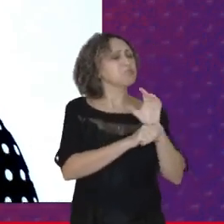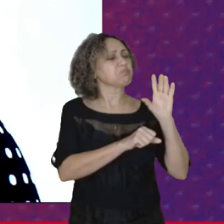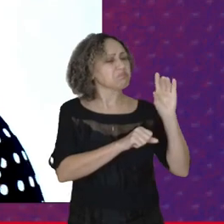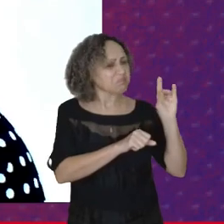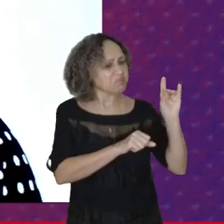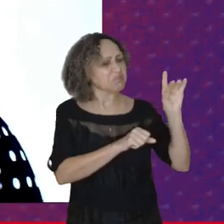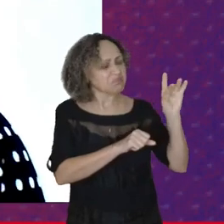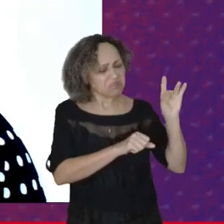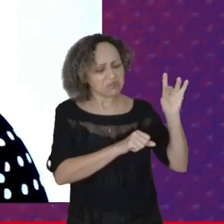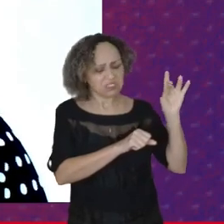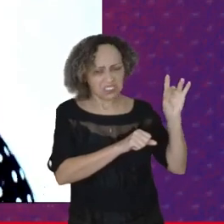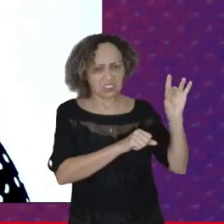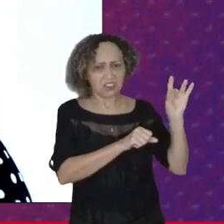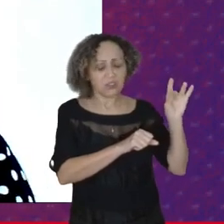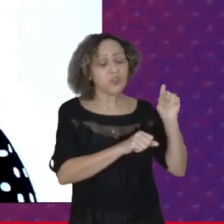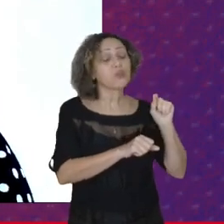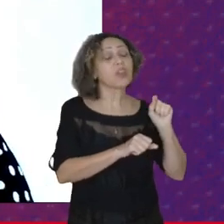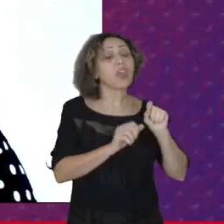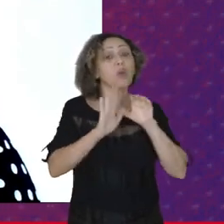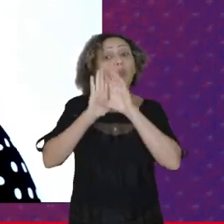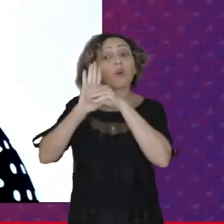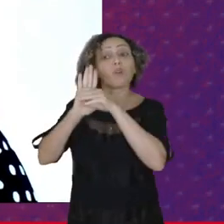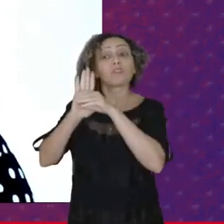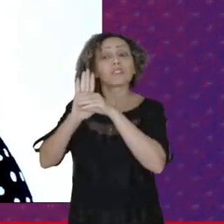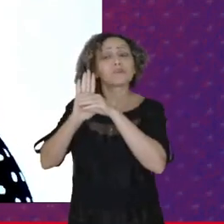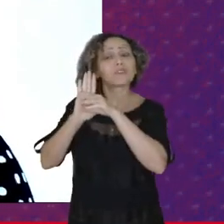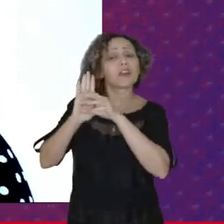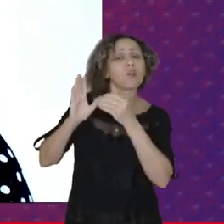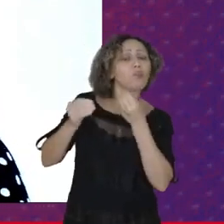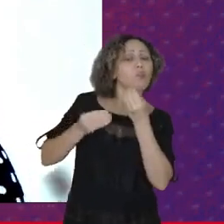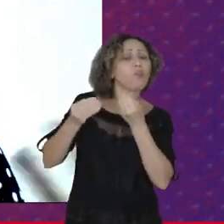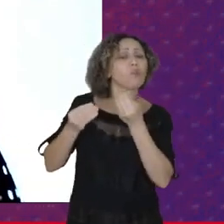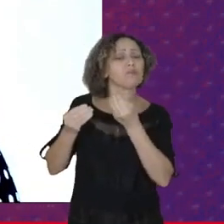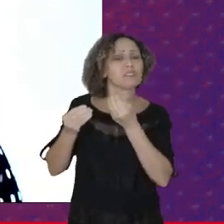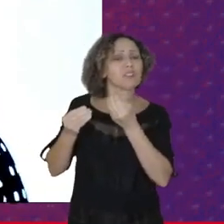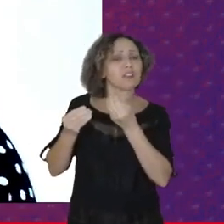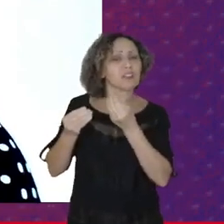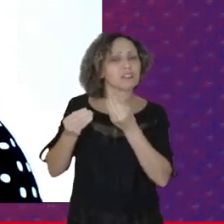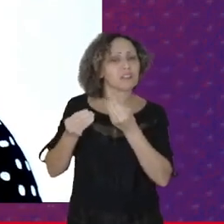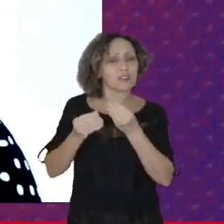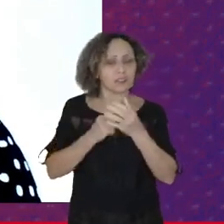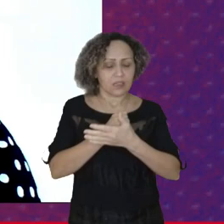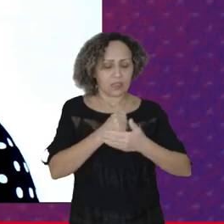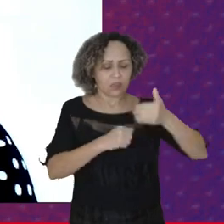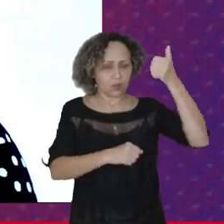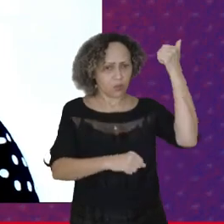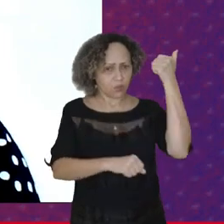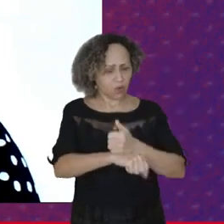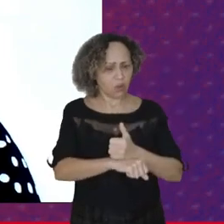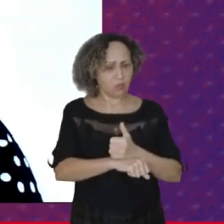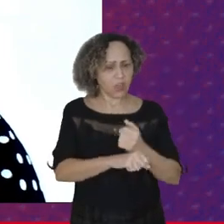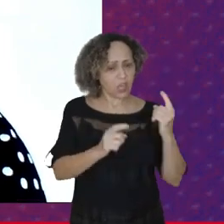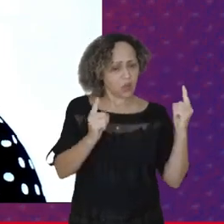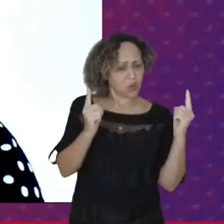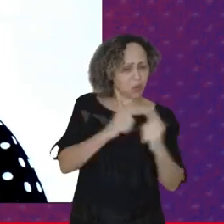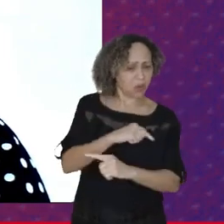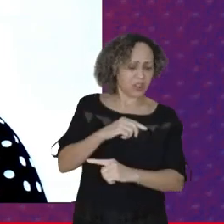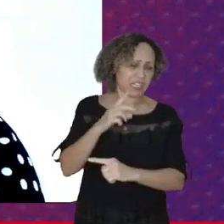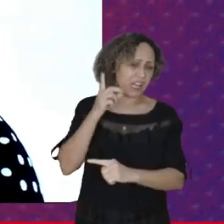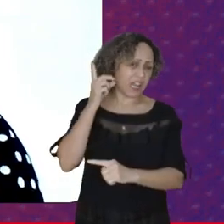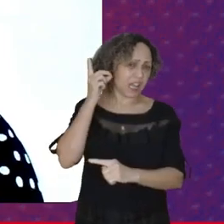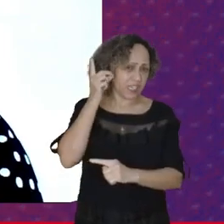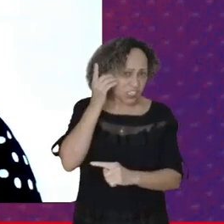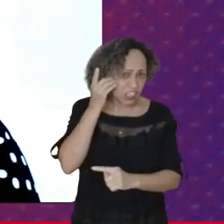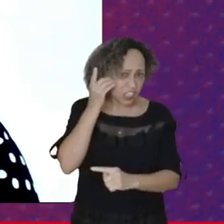um conceito, uma concepção, uma visão. E o golpe contra a presidenta Dilma, né,